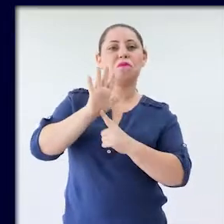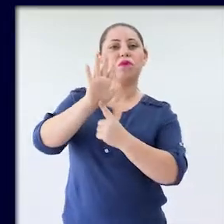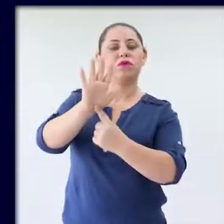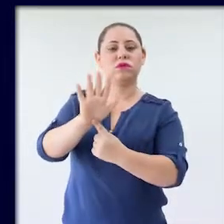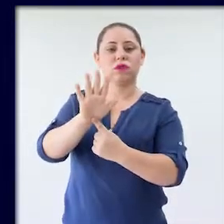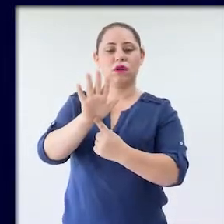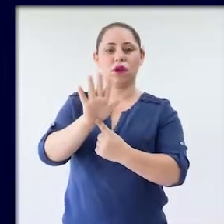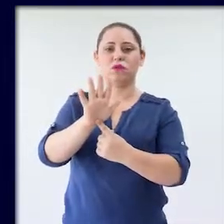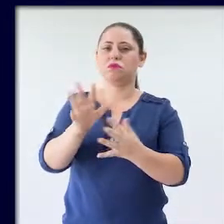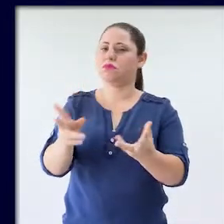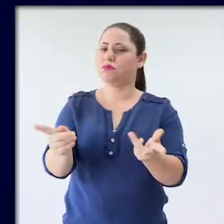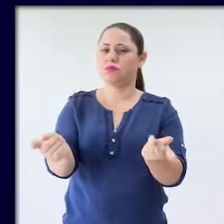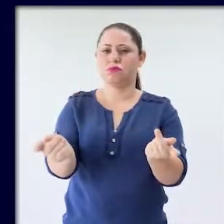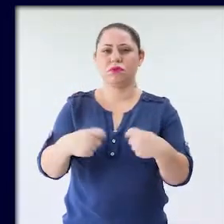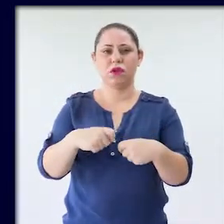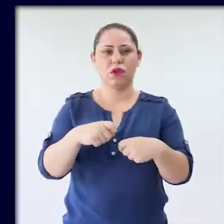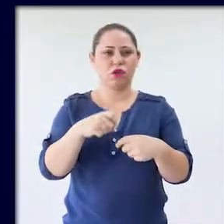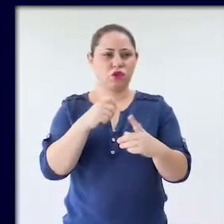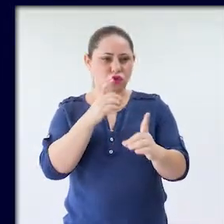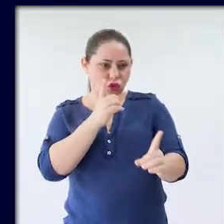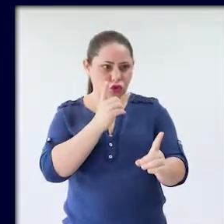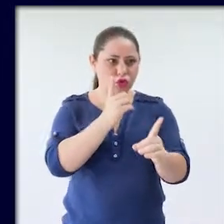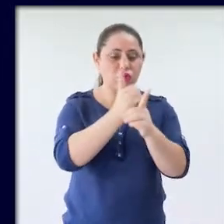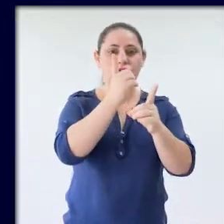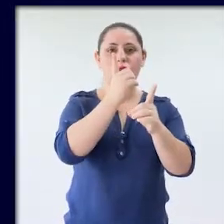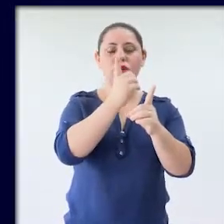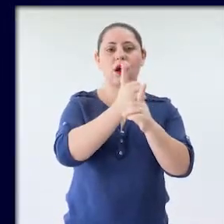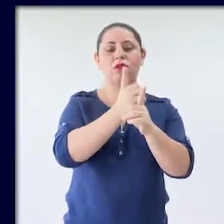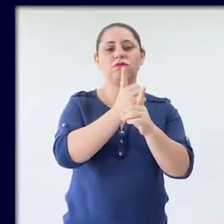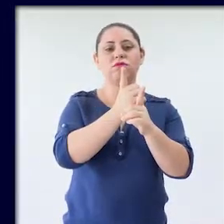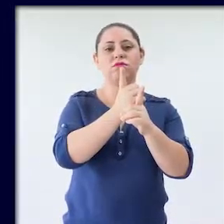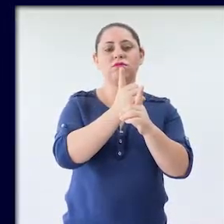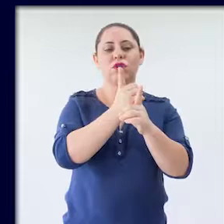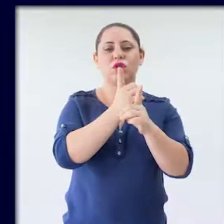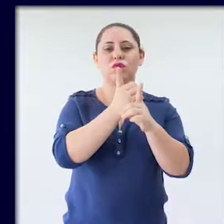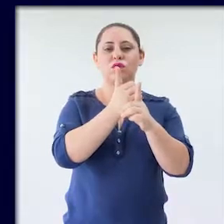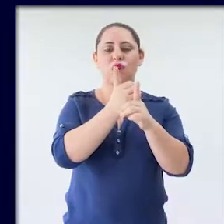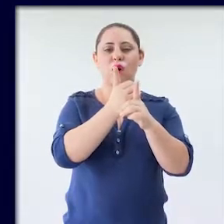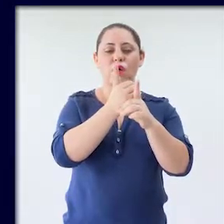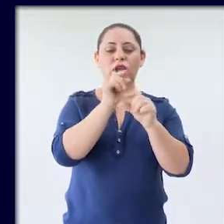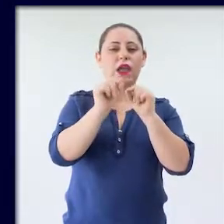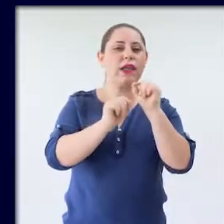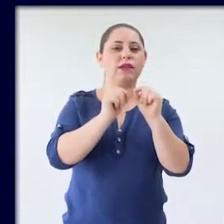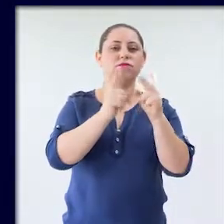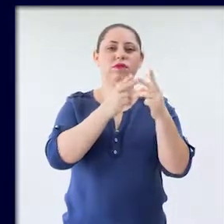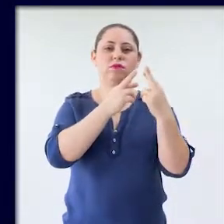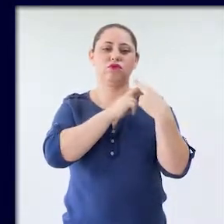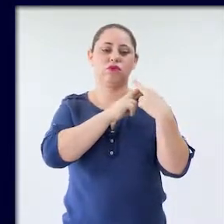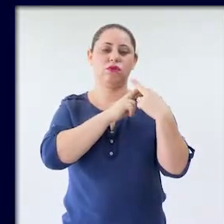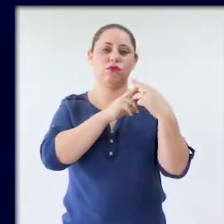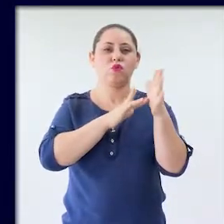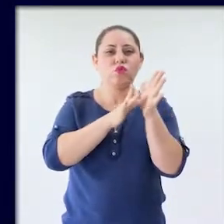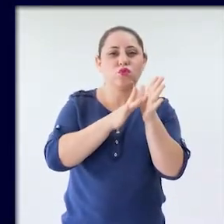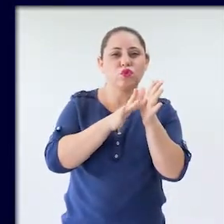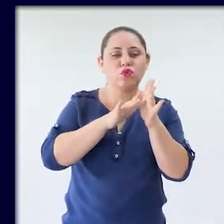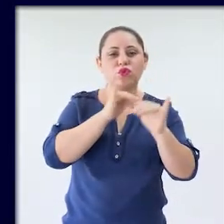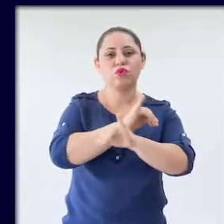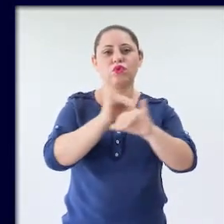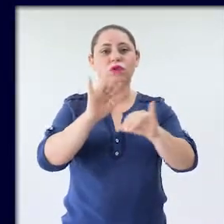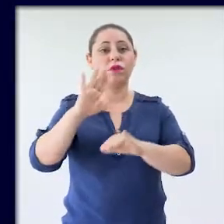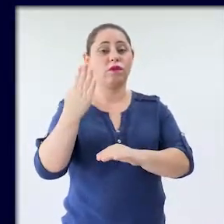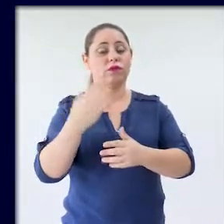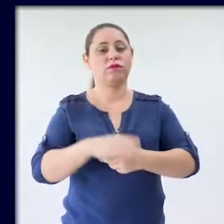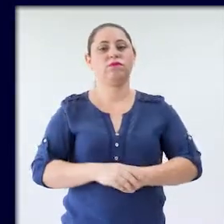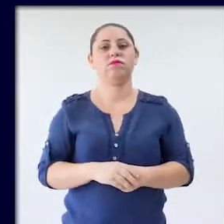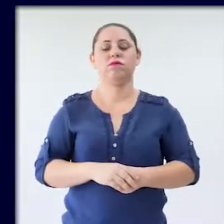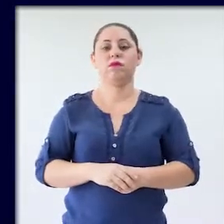demonstrado exitoso no sentido de identificar os responsáveis por essas notícias falsas, né? Agora, o que é